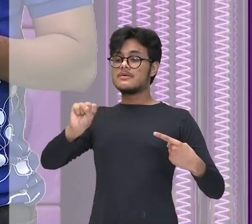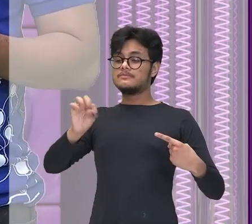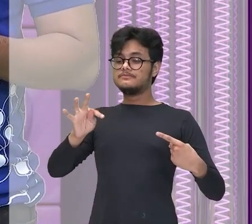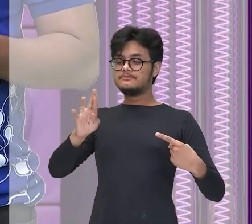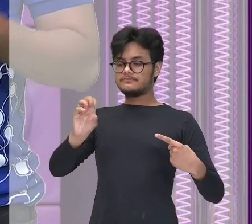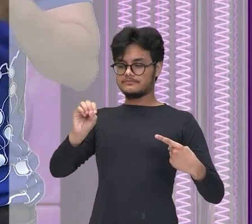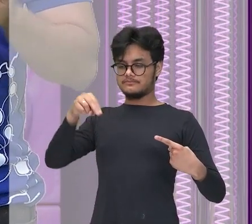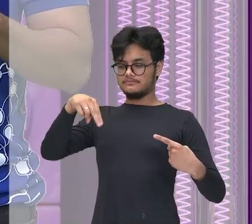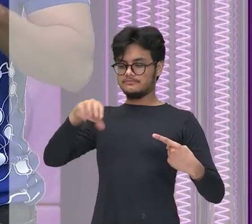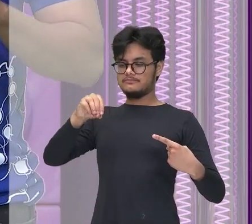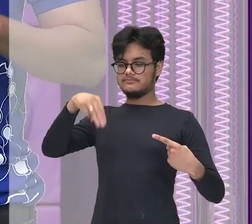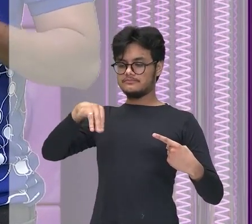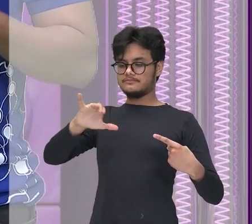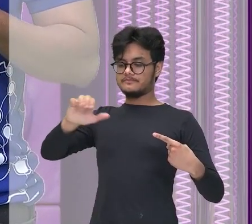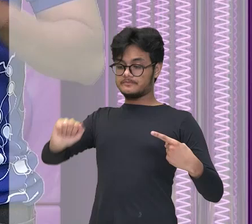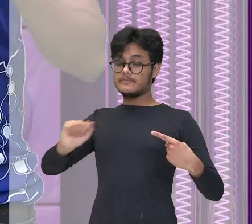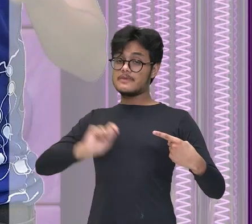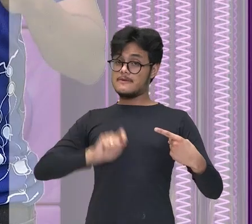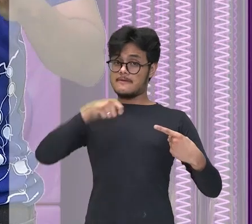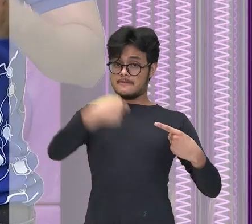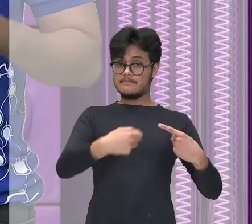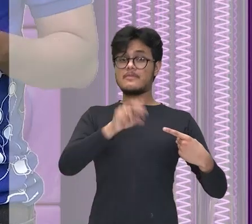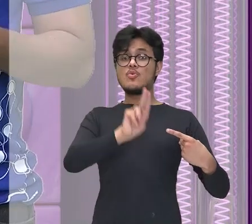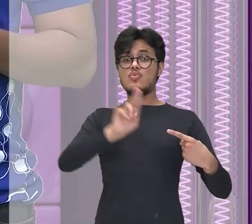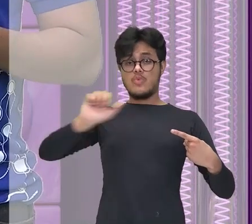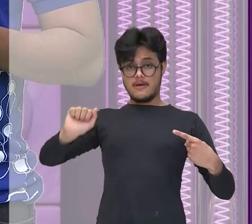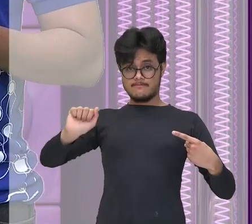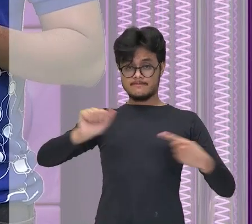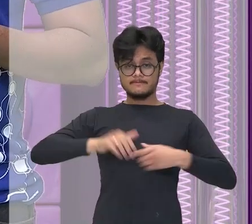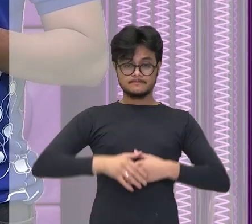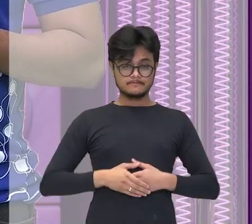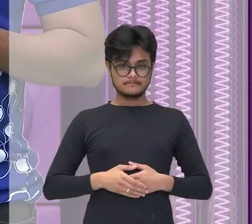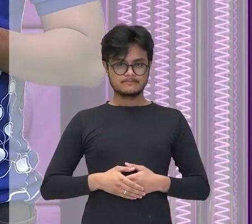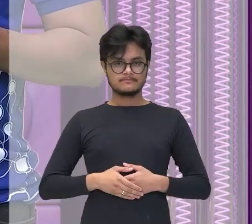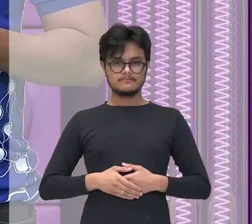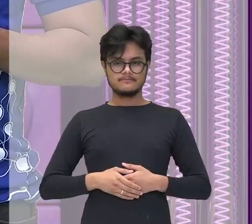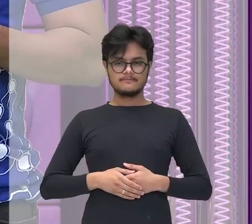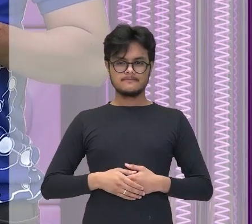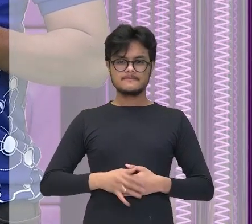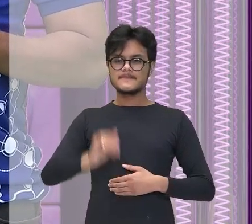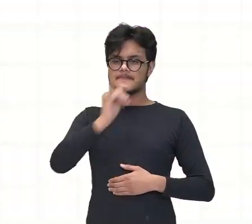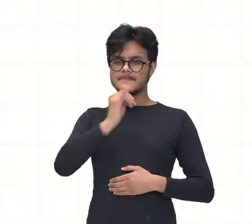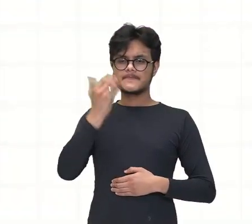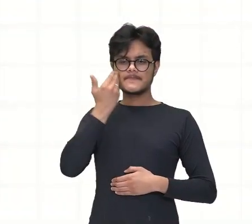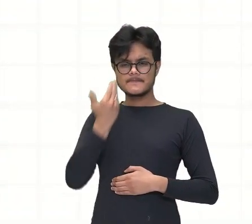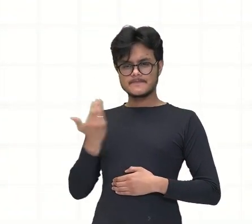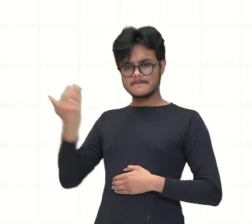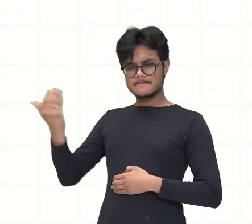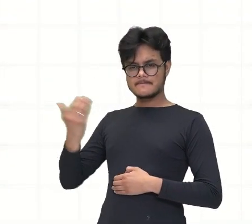o Sol, tá bom? O valor da distância da Terra até o Sol. Acompanhe comigo na tela.